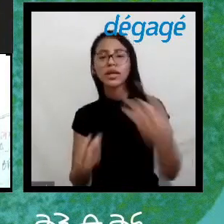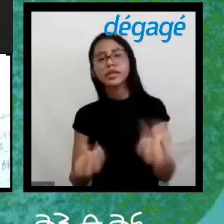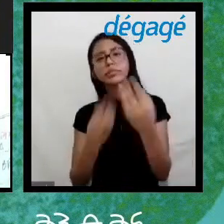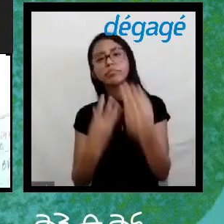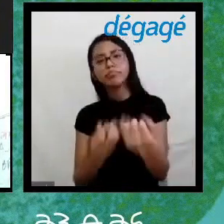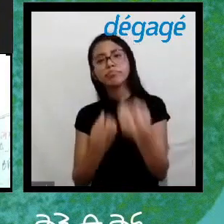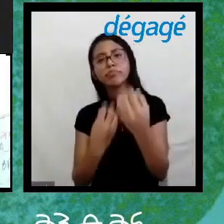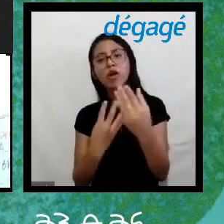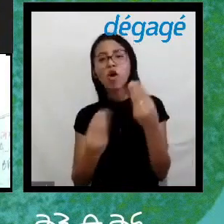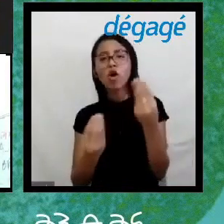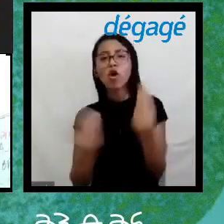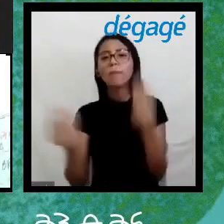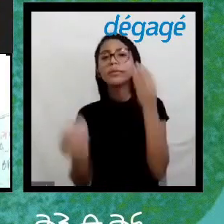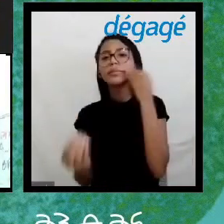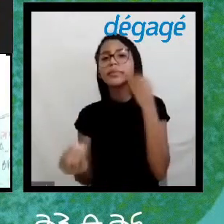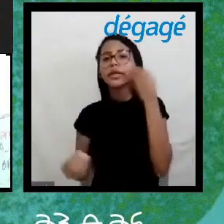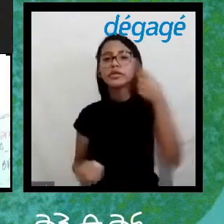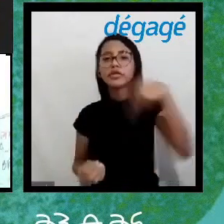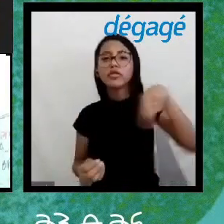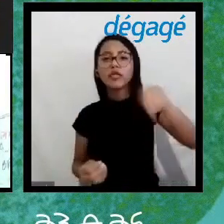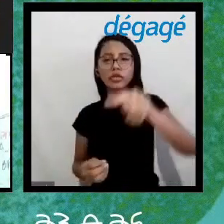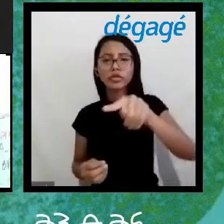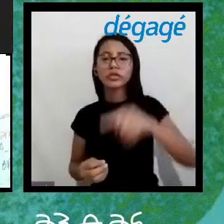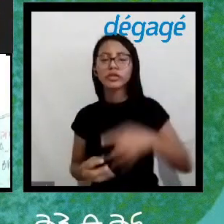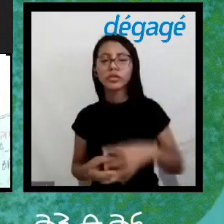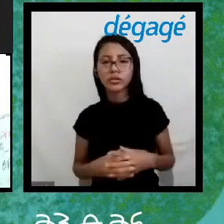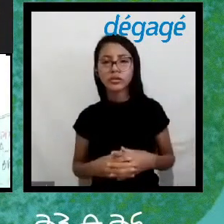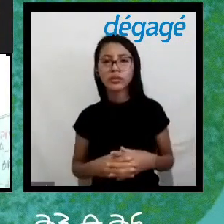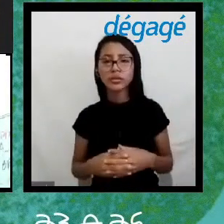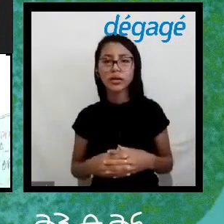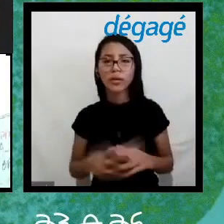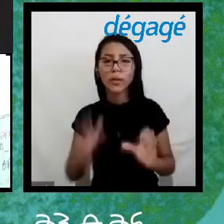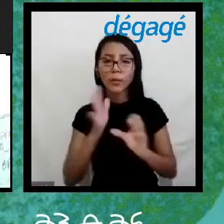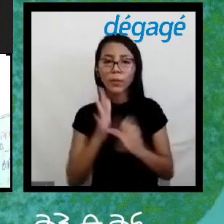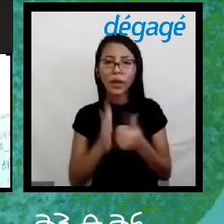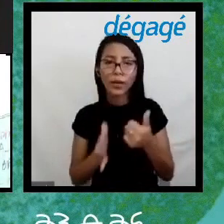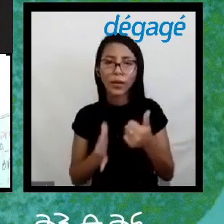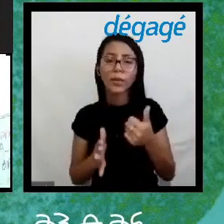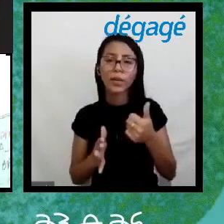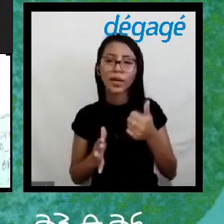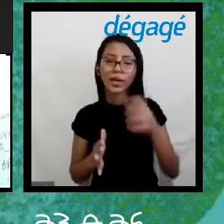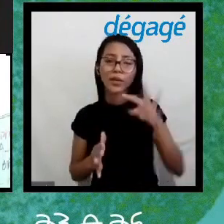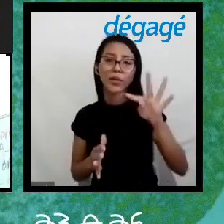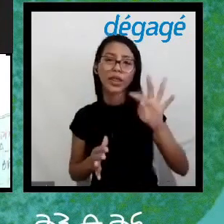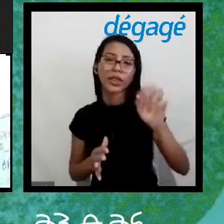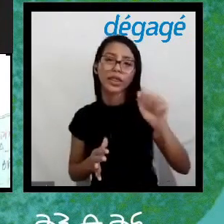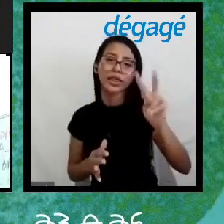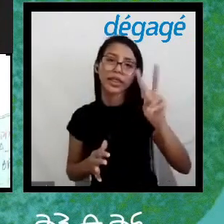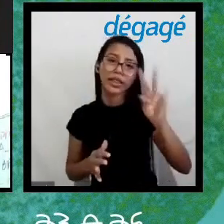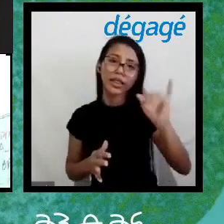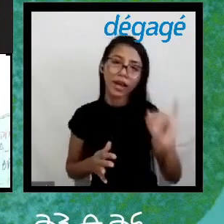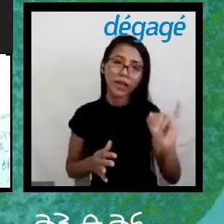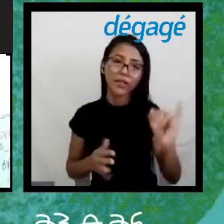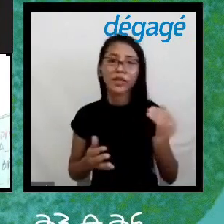mas primeiro eu passo a palavra para a Tavi, depois a Aline, do jeito que vocês quiserem se organizar, e depois